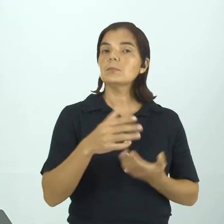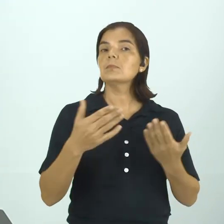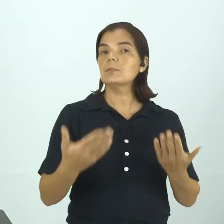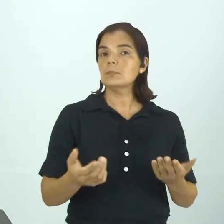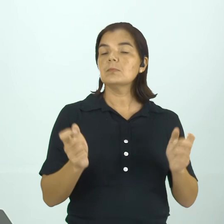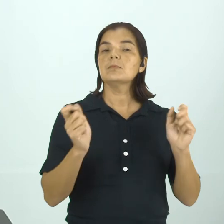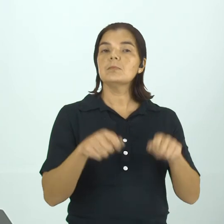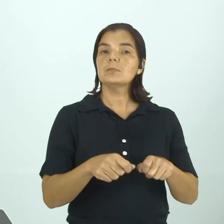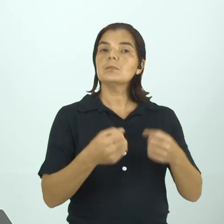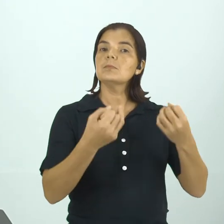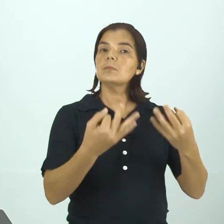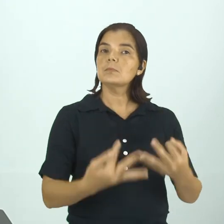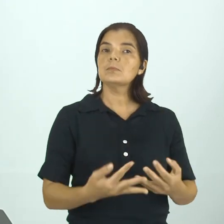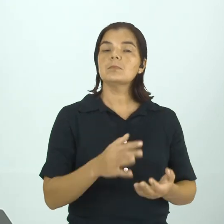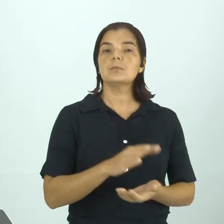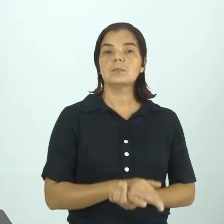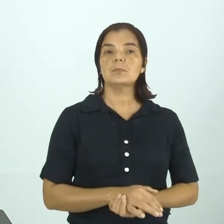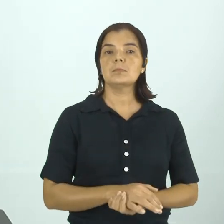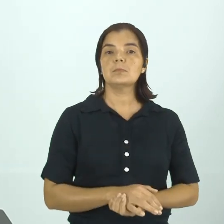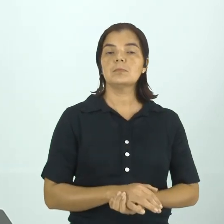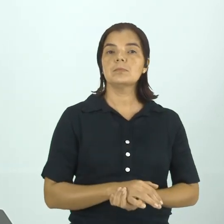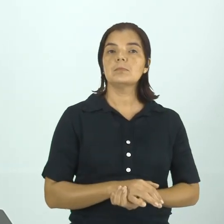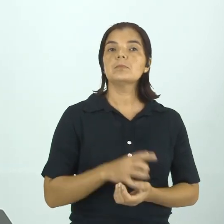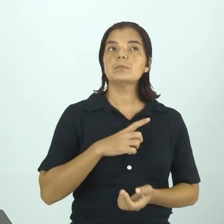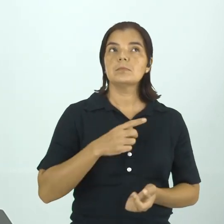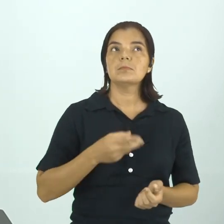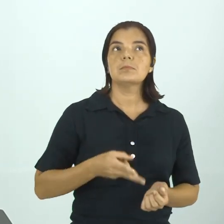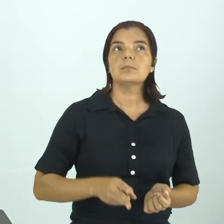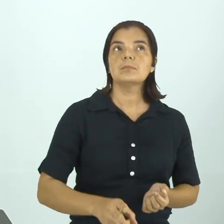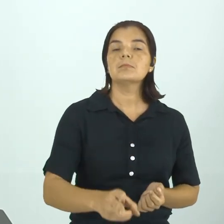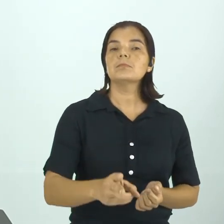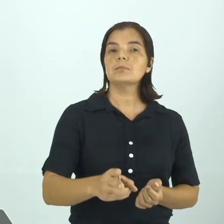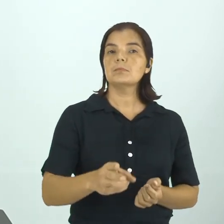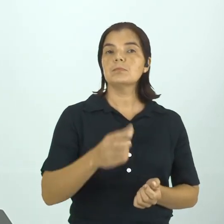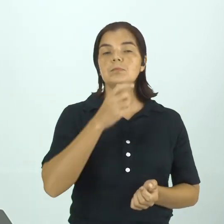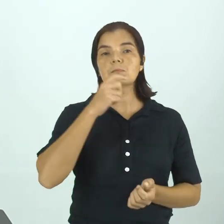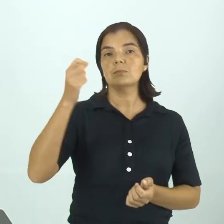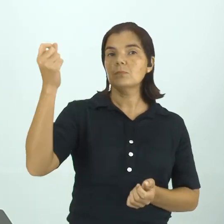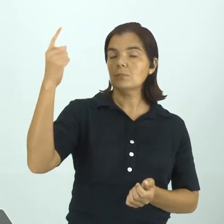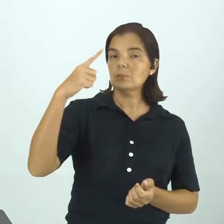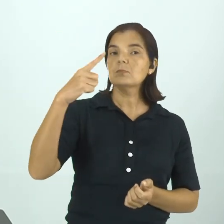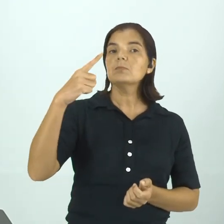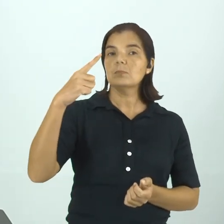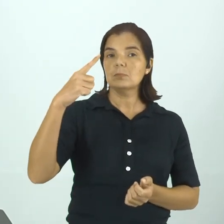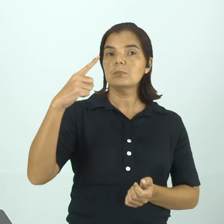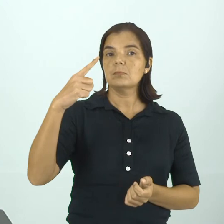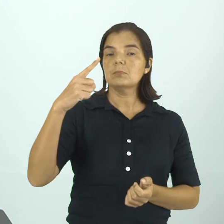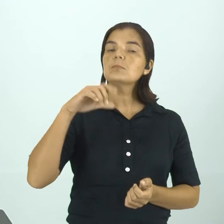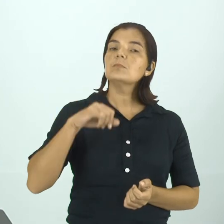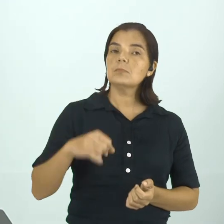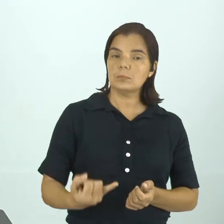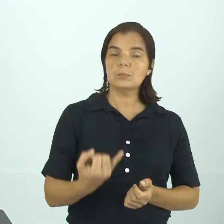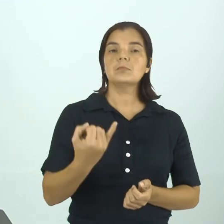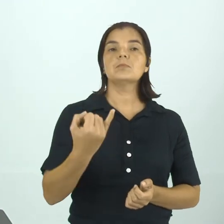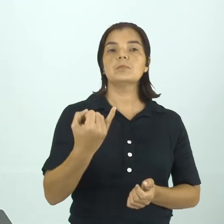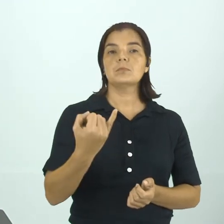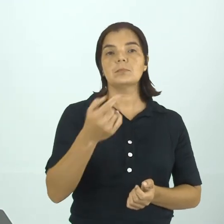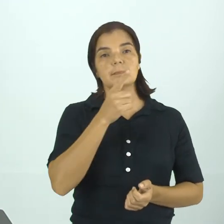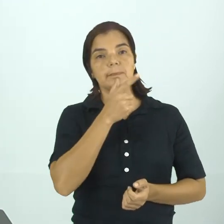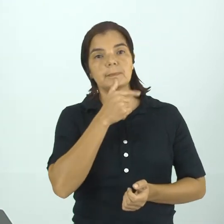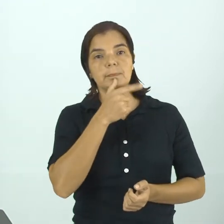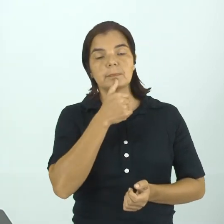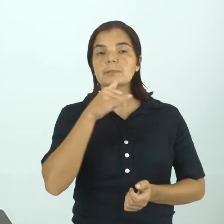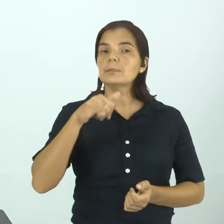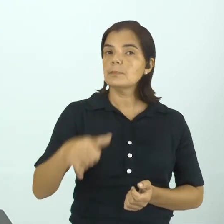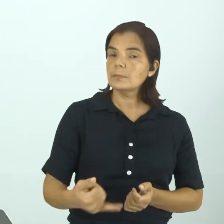aquela que podemos dizer que é infinito. Como o sol, ele pode ser reaproveitado, a água